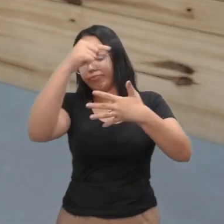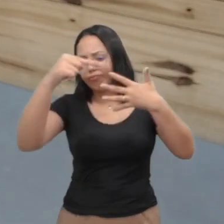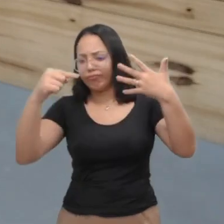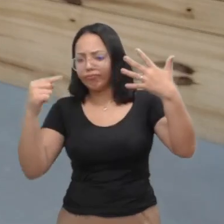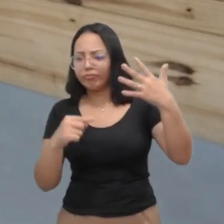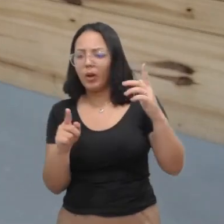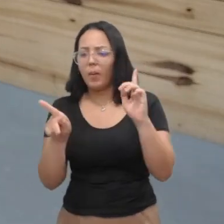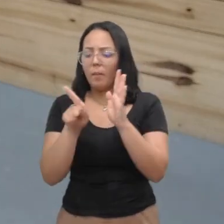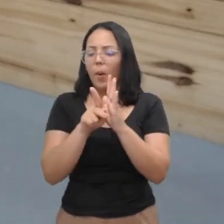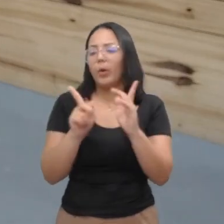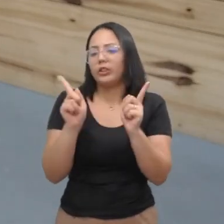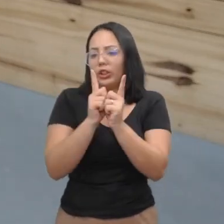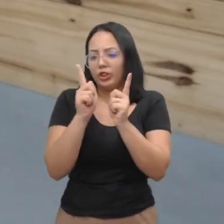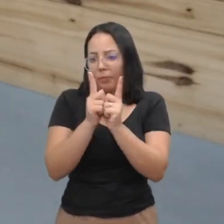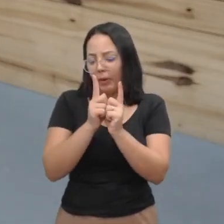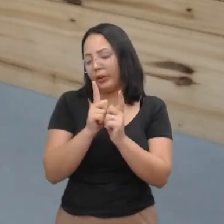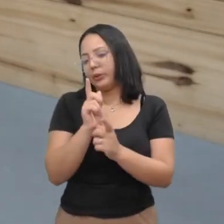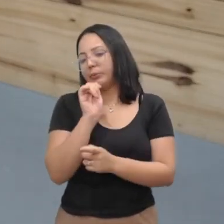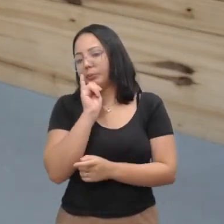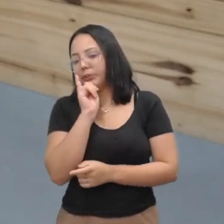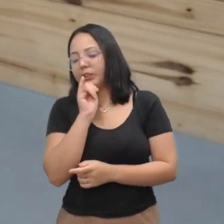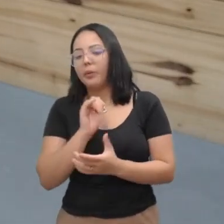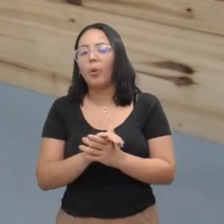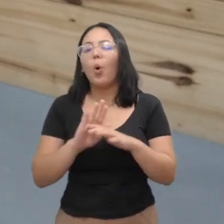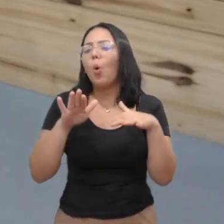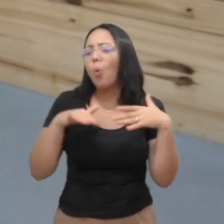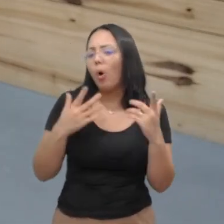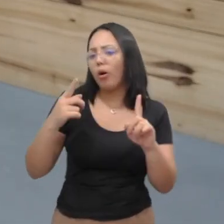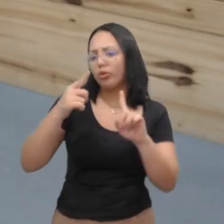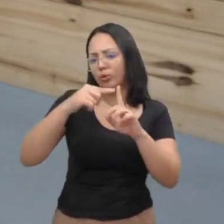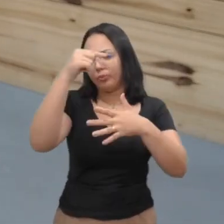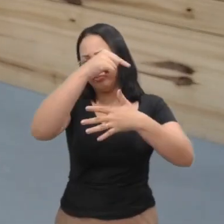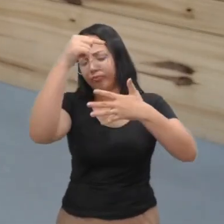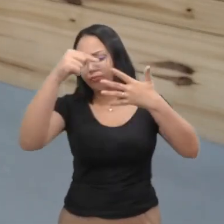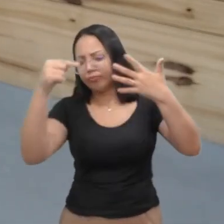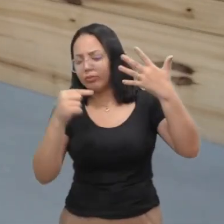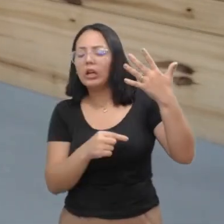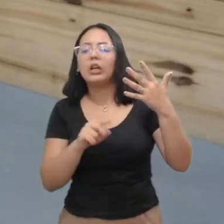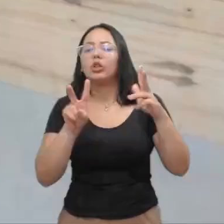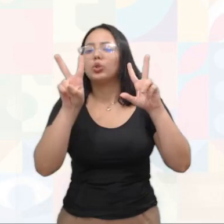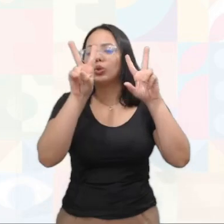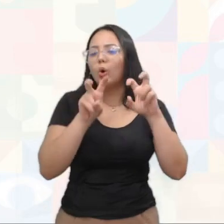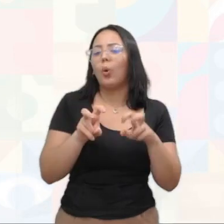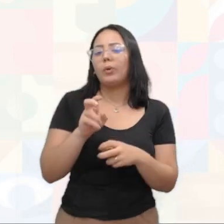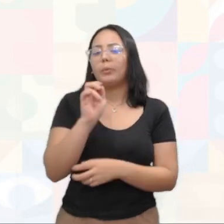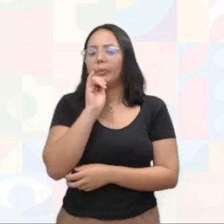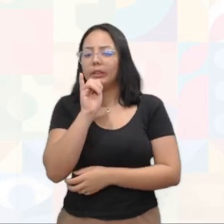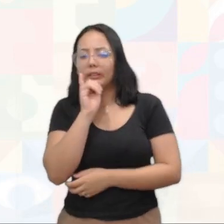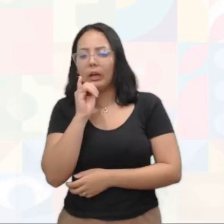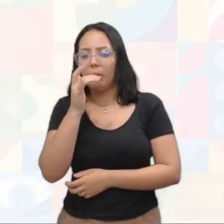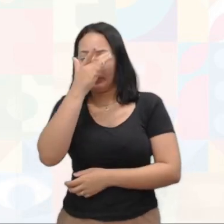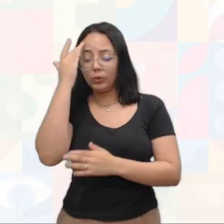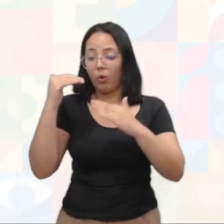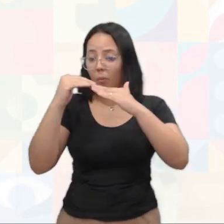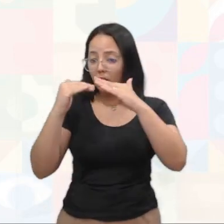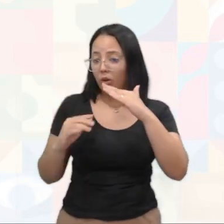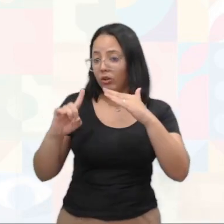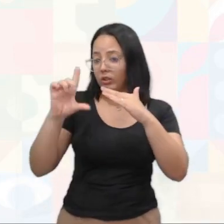de atendimento nos seguintes casos. Quais são os casos? Quando se refere aos menores de 16